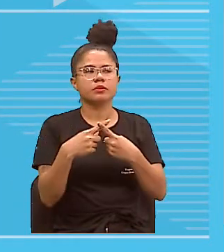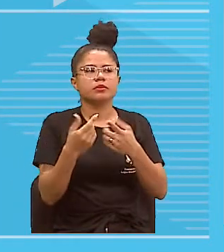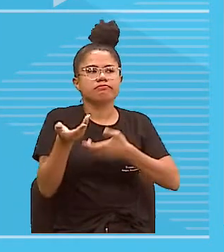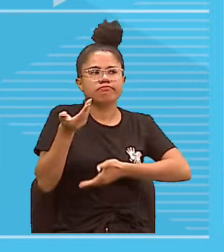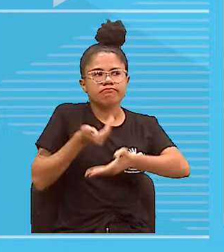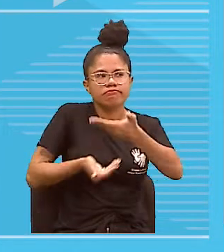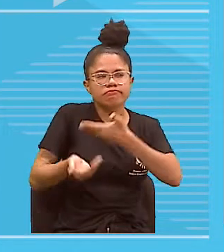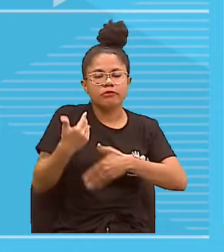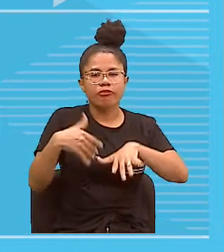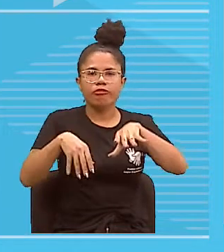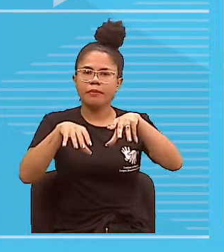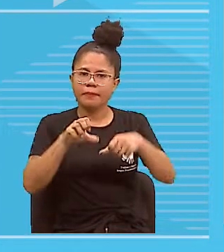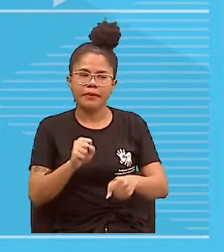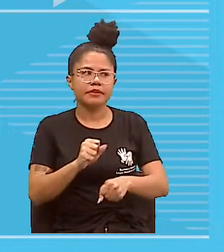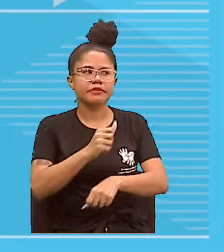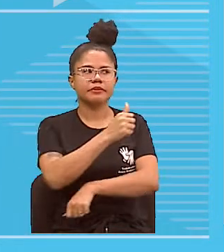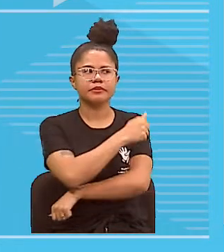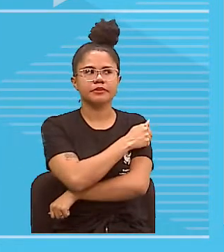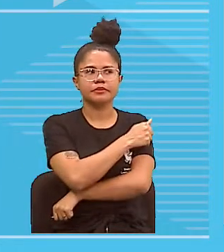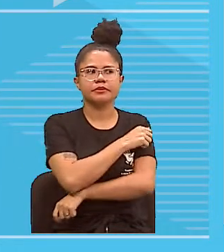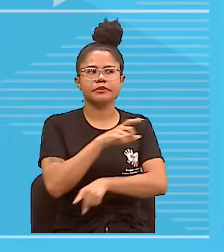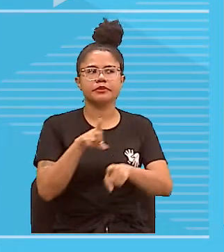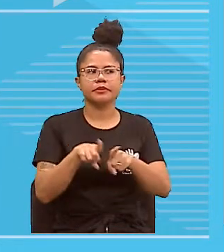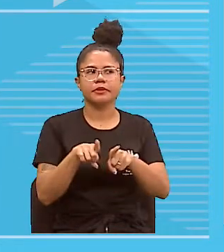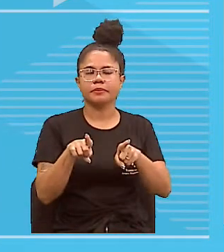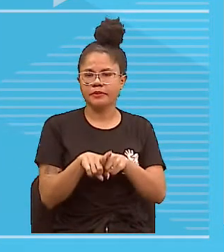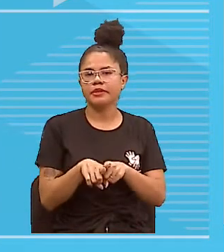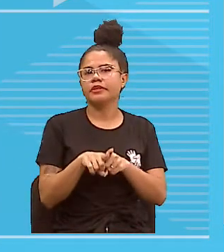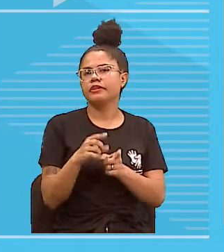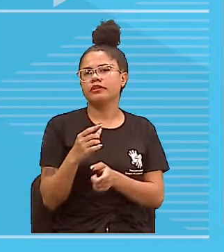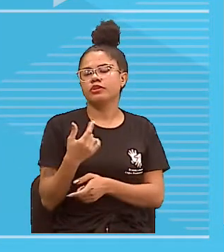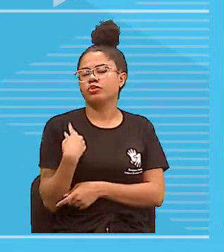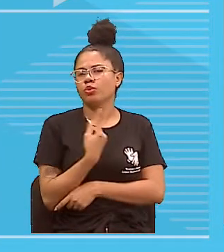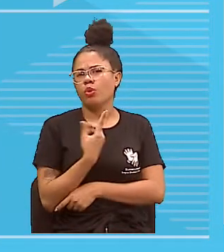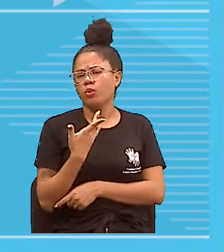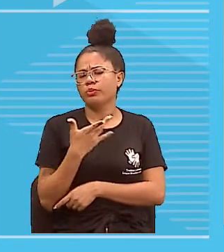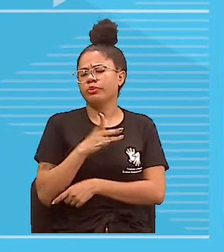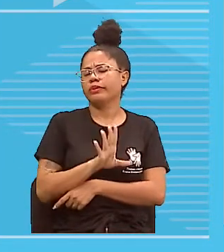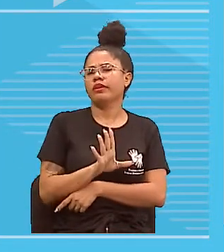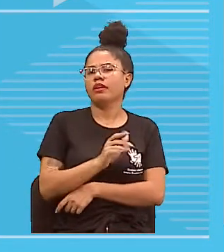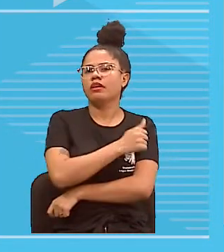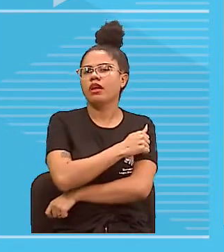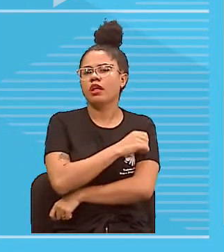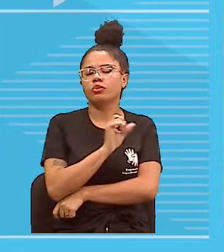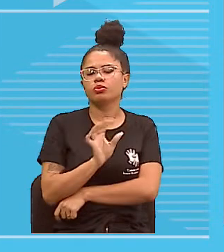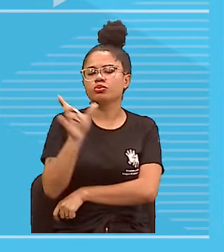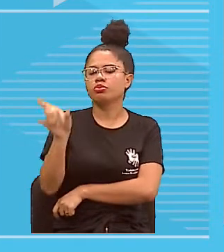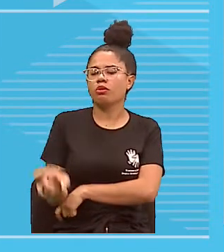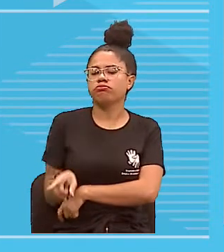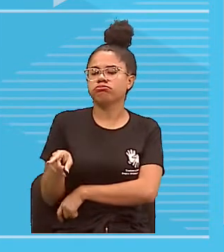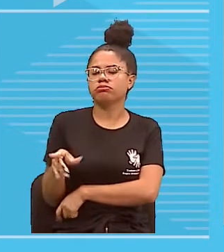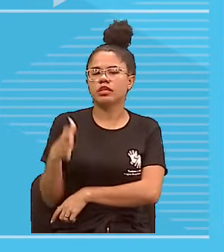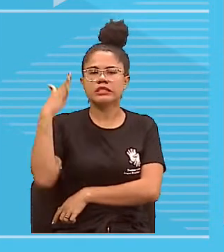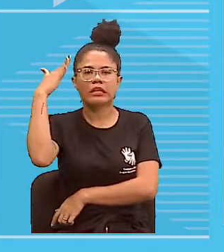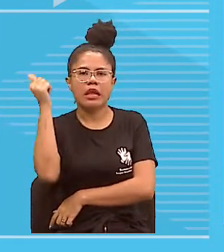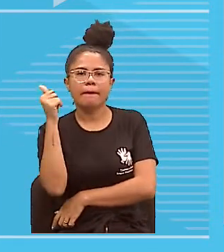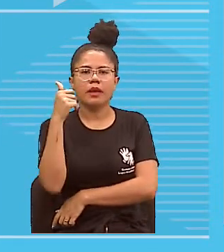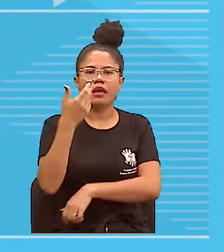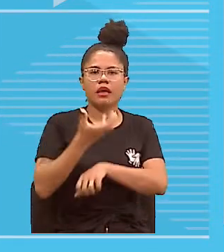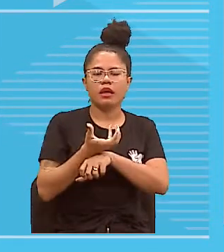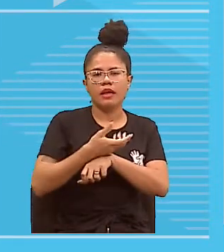formação integral dos estudantes. Então, a gente não quer mais só aquele estudante que é importante saber português,